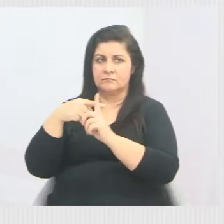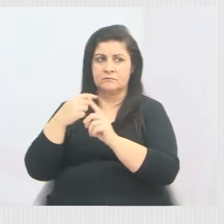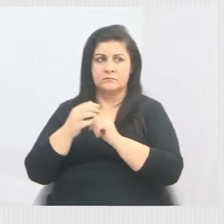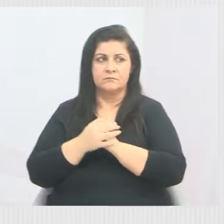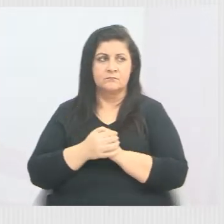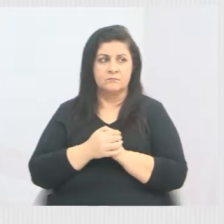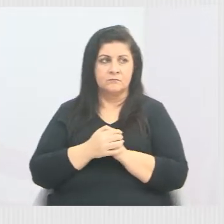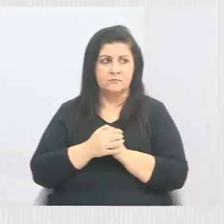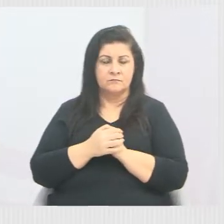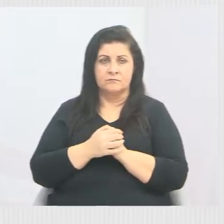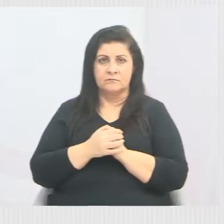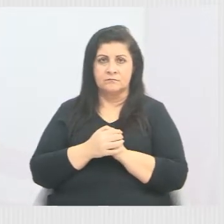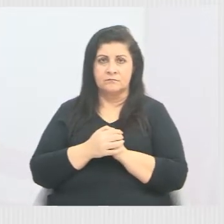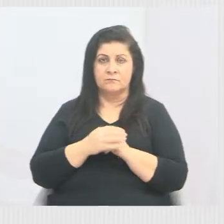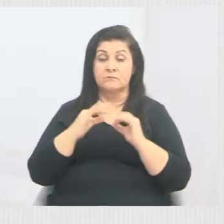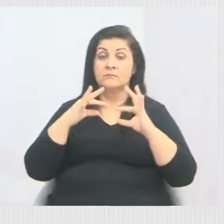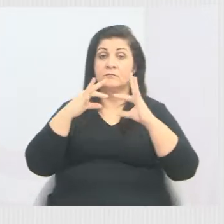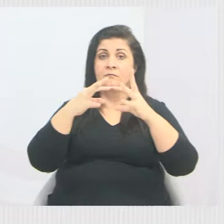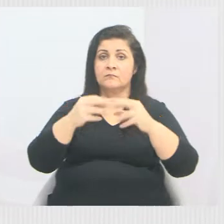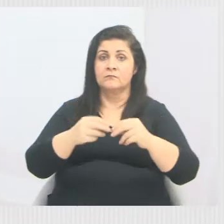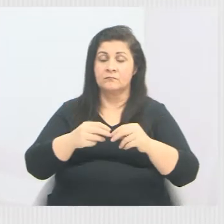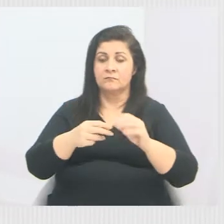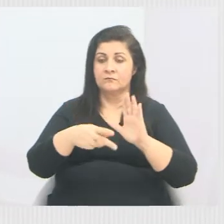Receita patrimonial.